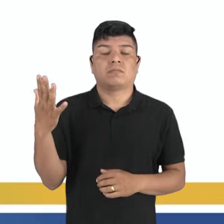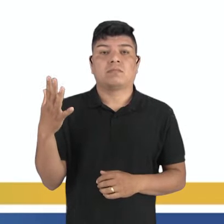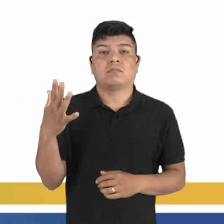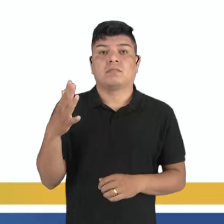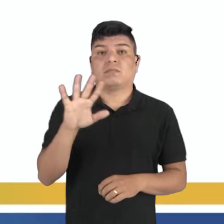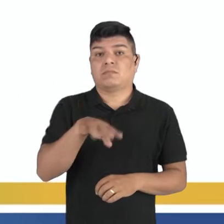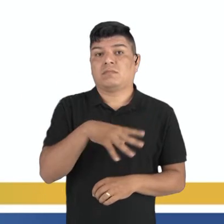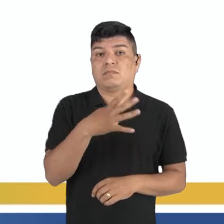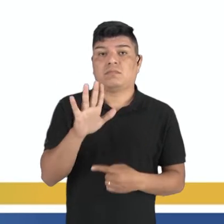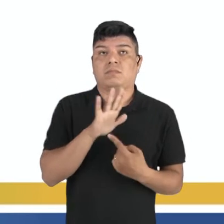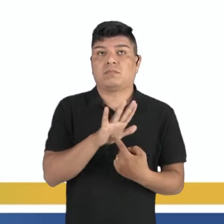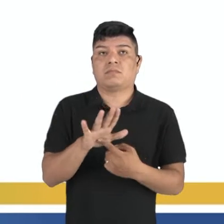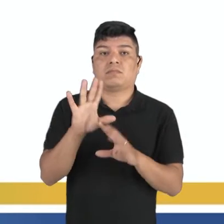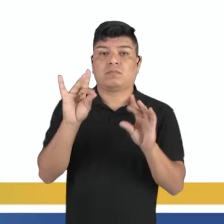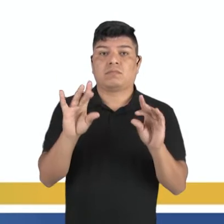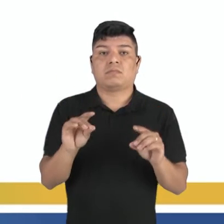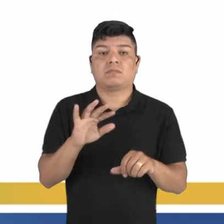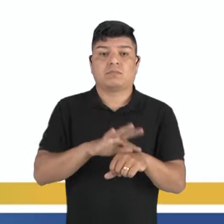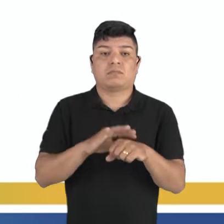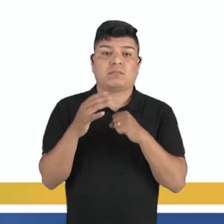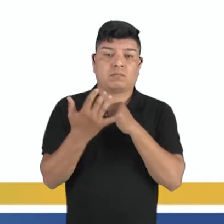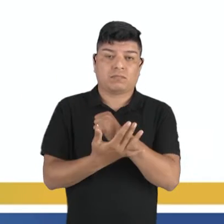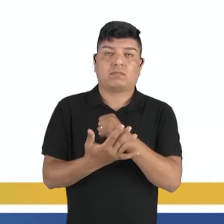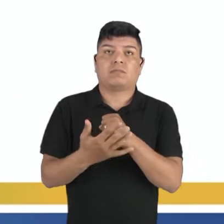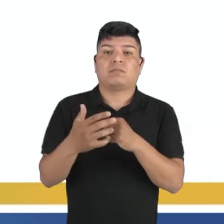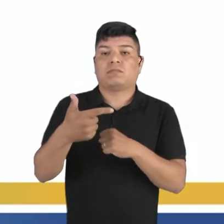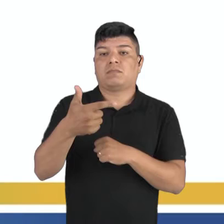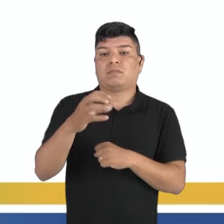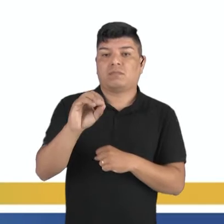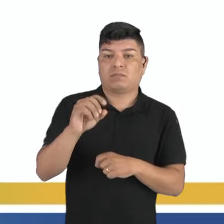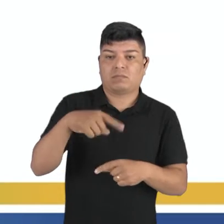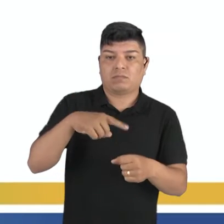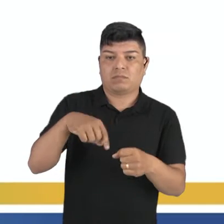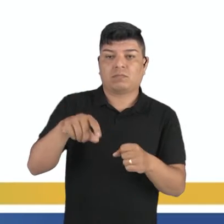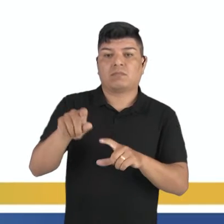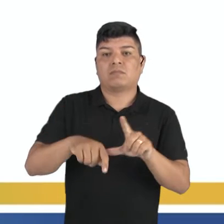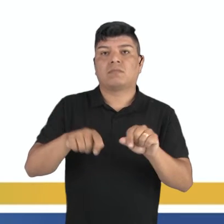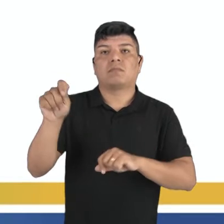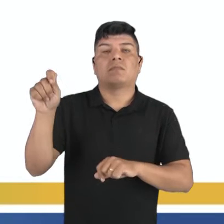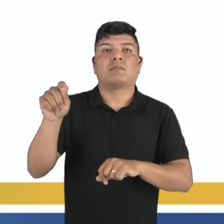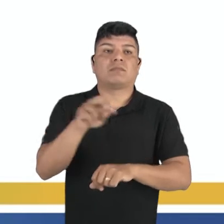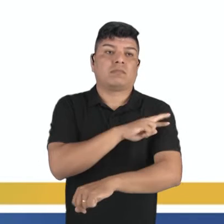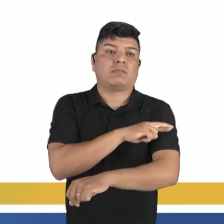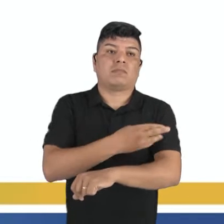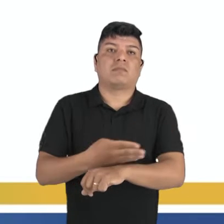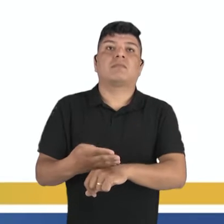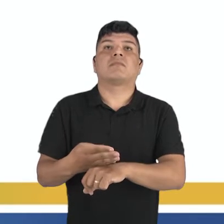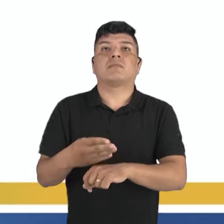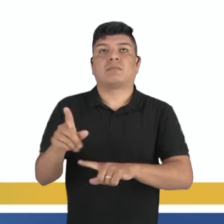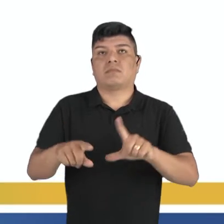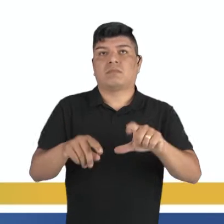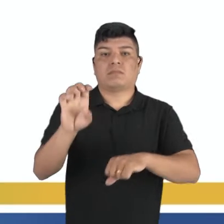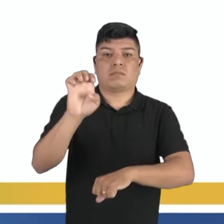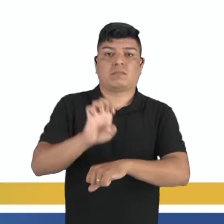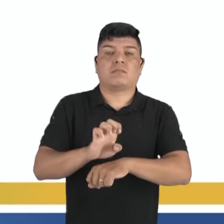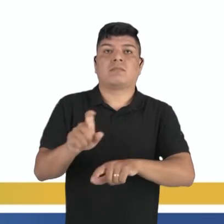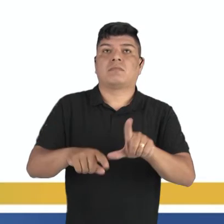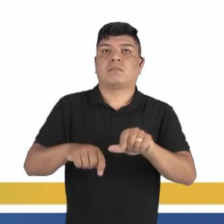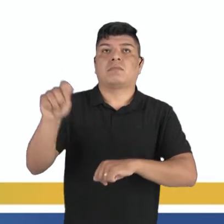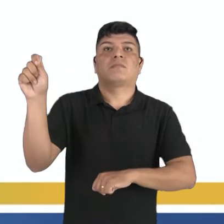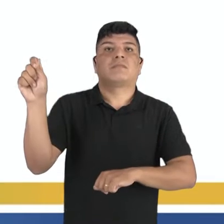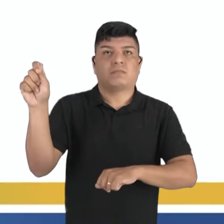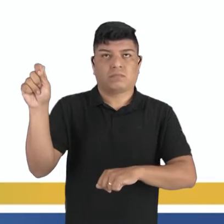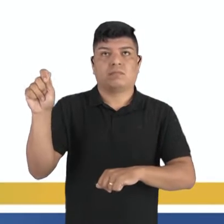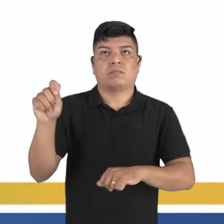Essa tabela, ela indica dados da Covid-19 em 20 municípios acreanos. Então, observando os valores relativos